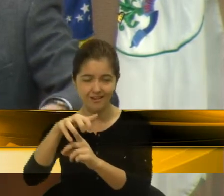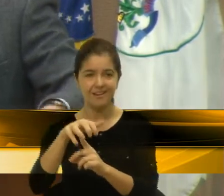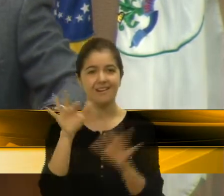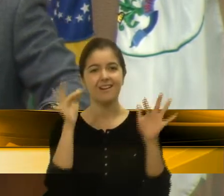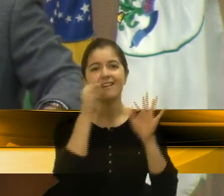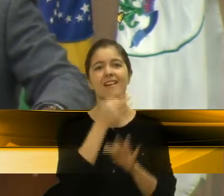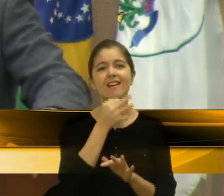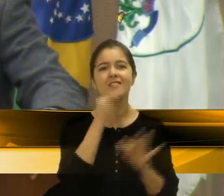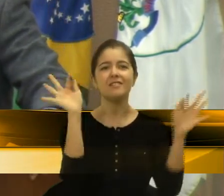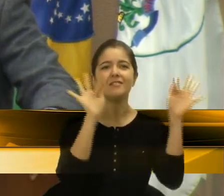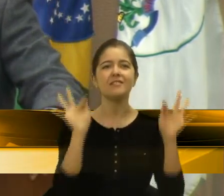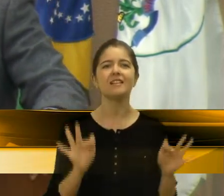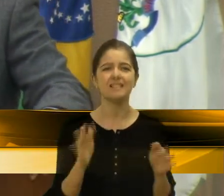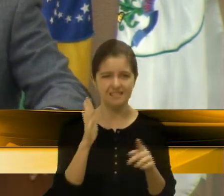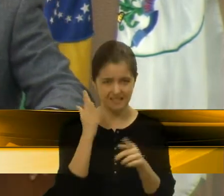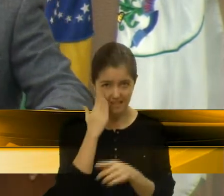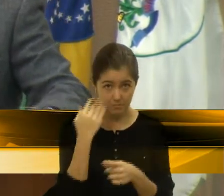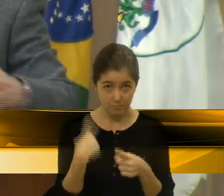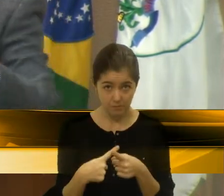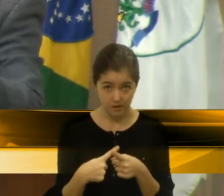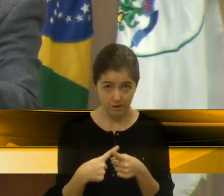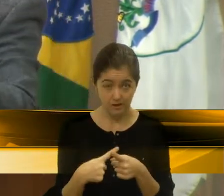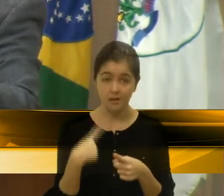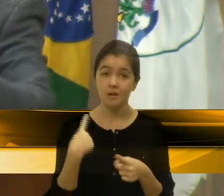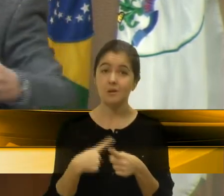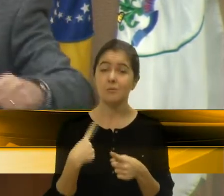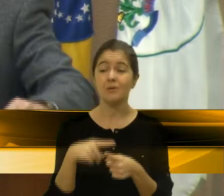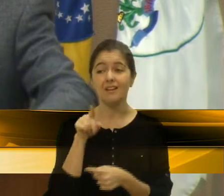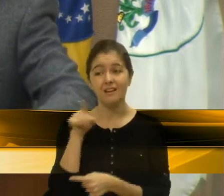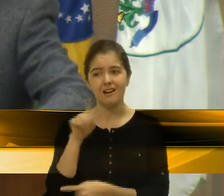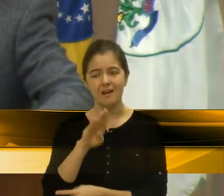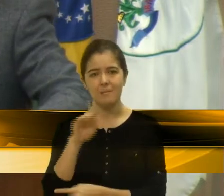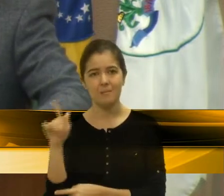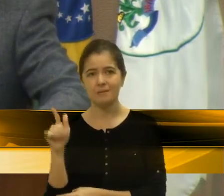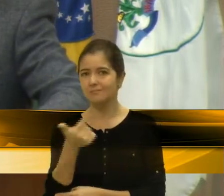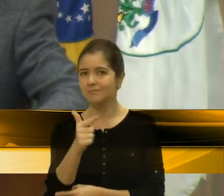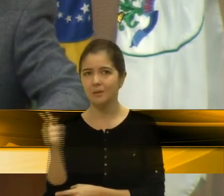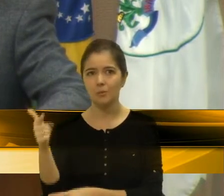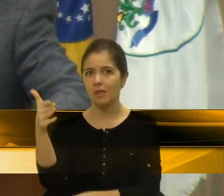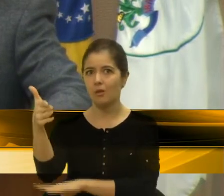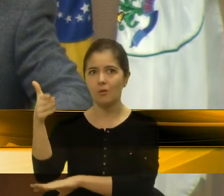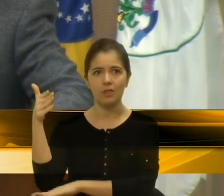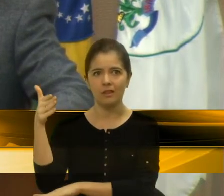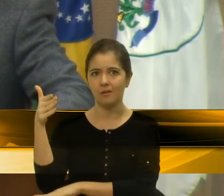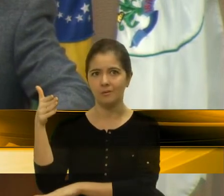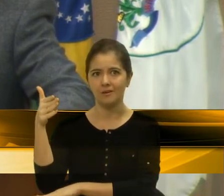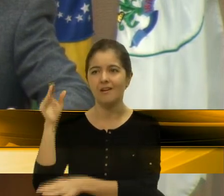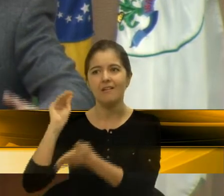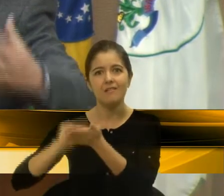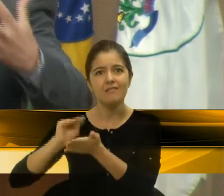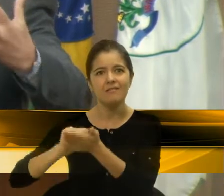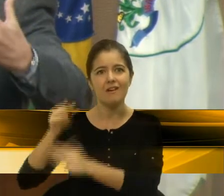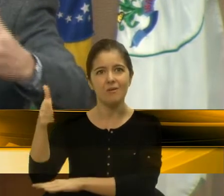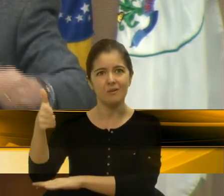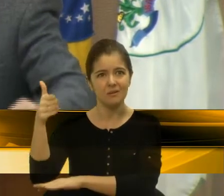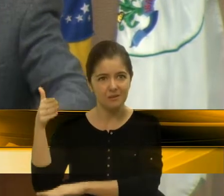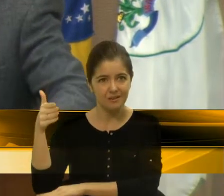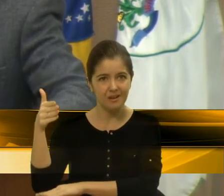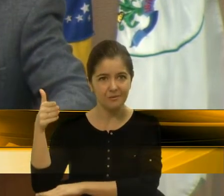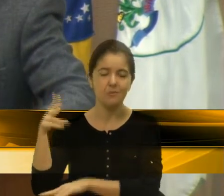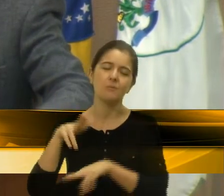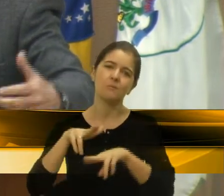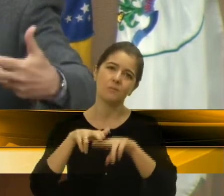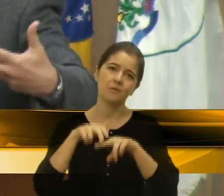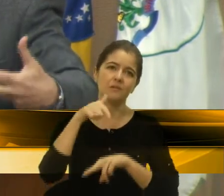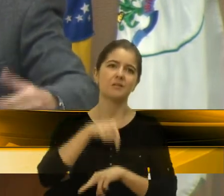por quê, senhoras e senhores? Porque Bento não tem a capacidade hoteleira para suprir a necessidade das pessoas que vêm de